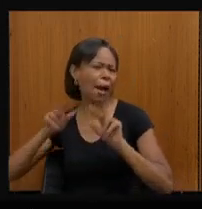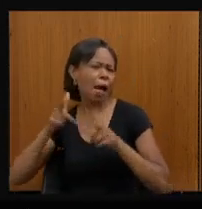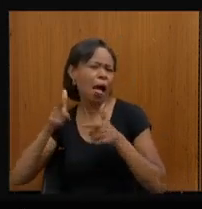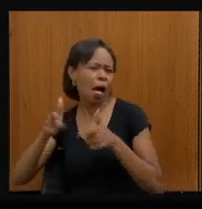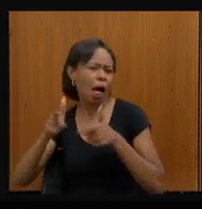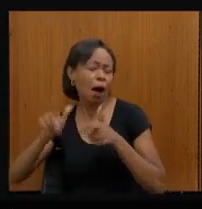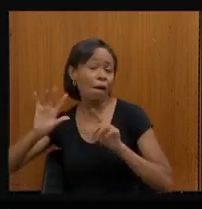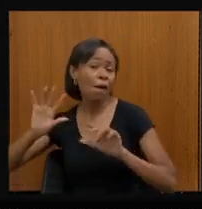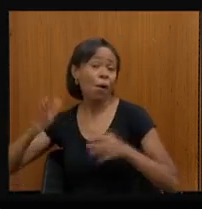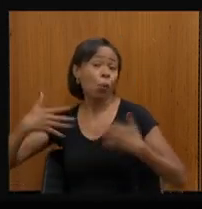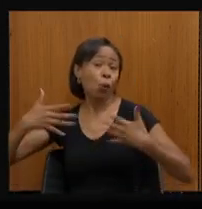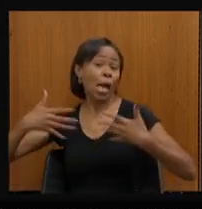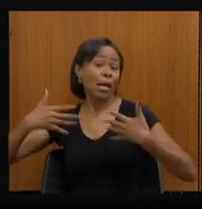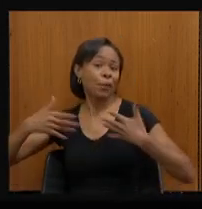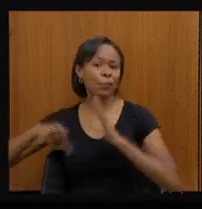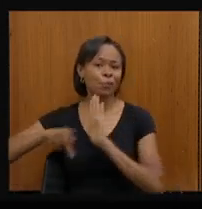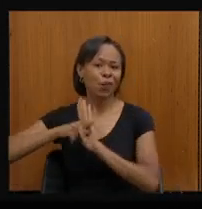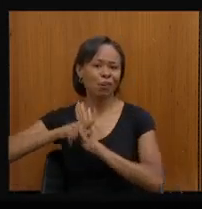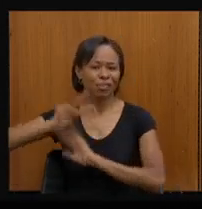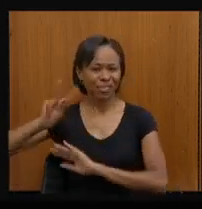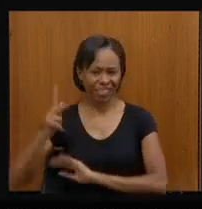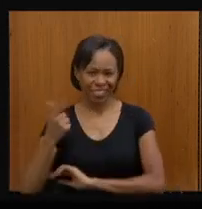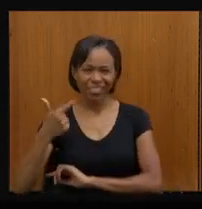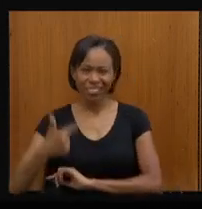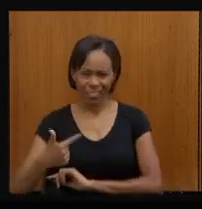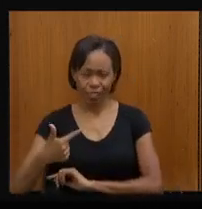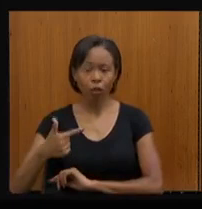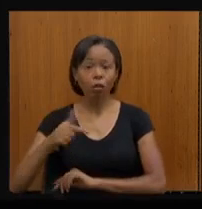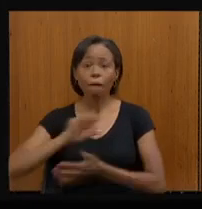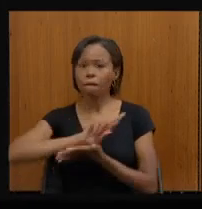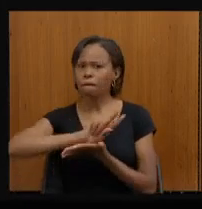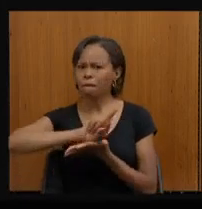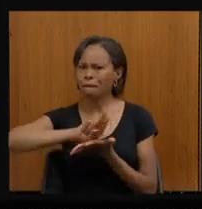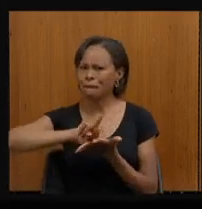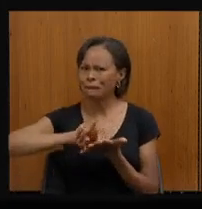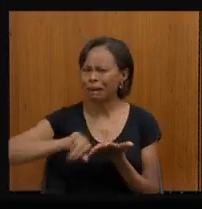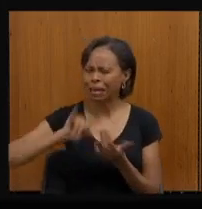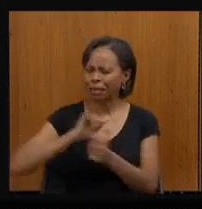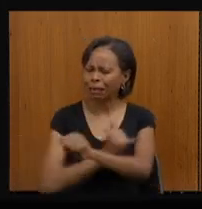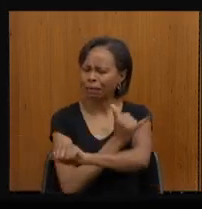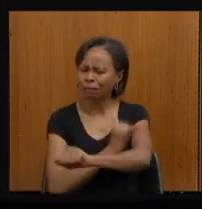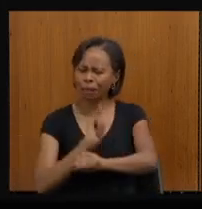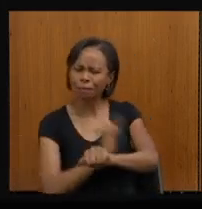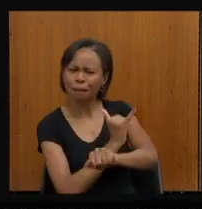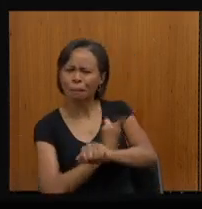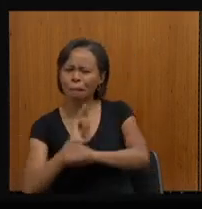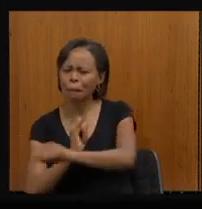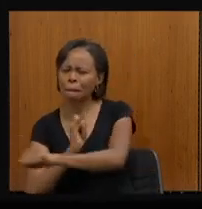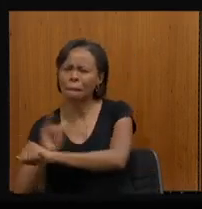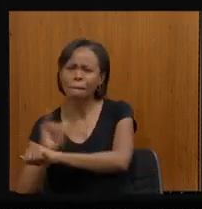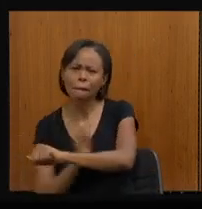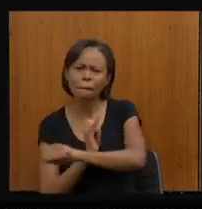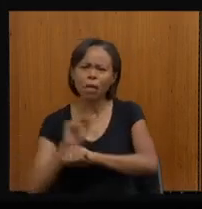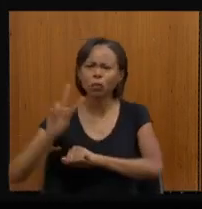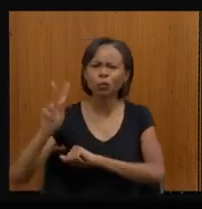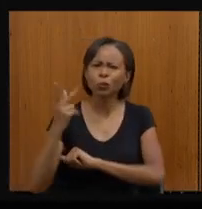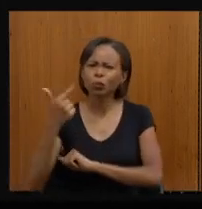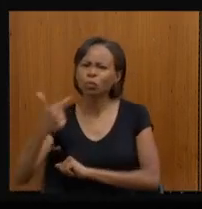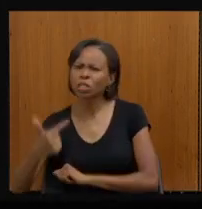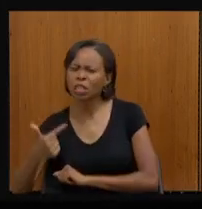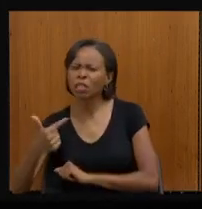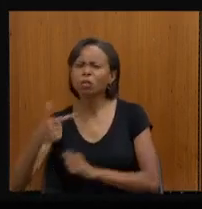hidrogênio no hemisfério norte né muitas estratégias de hidrogênio foram lançados outras vieram logo a seguir